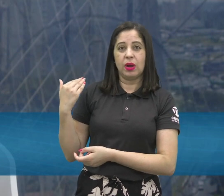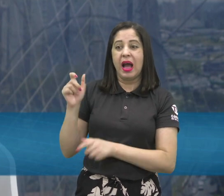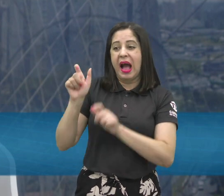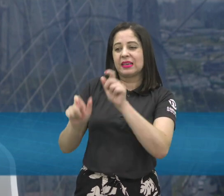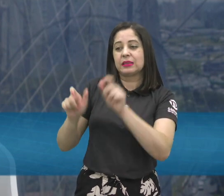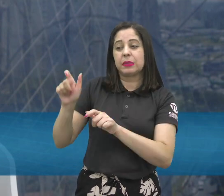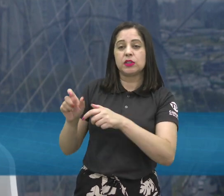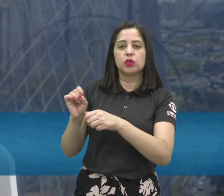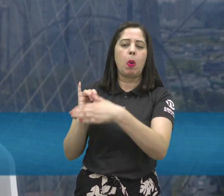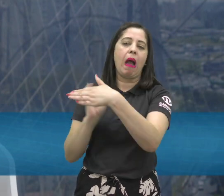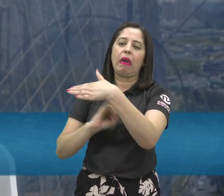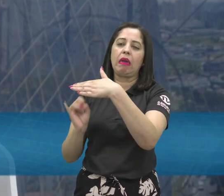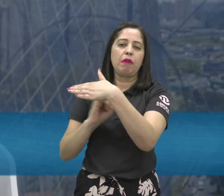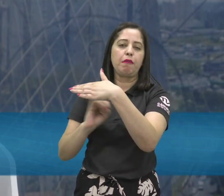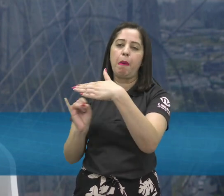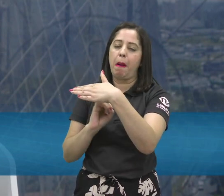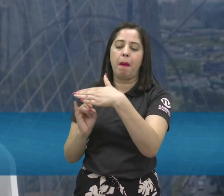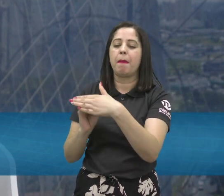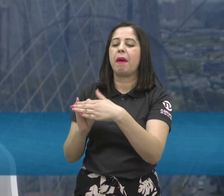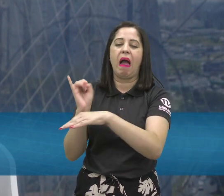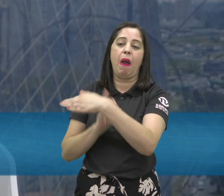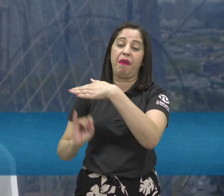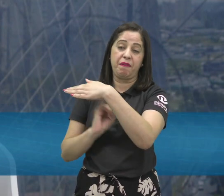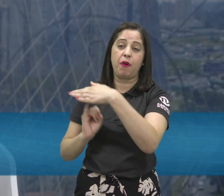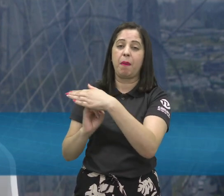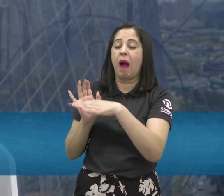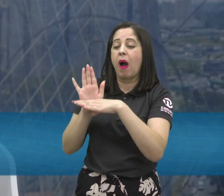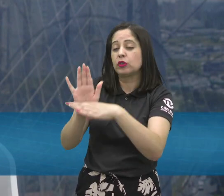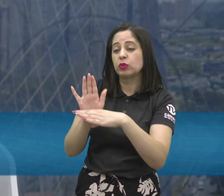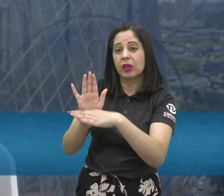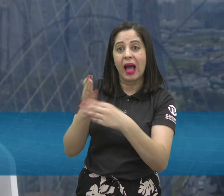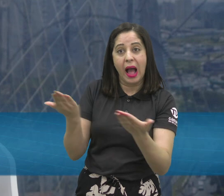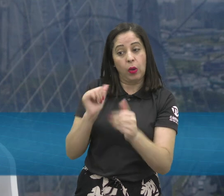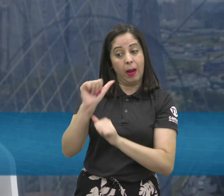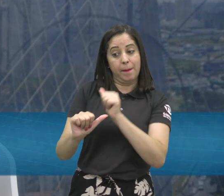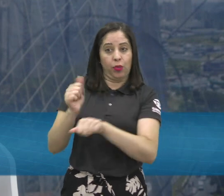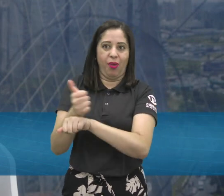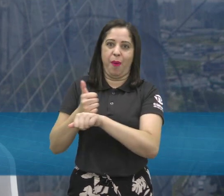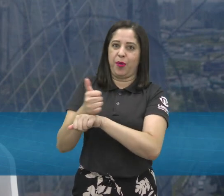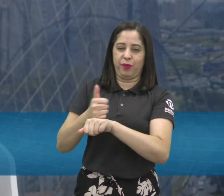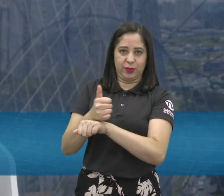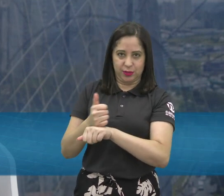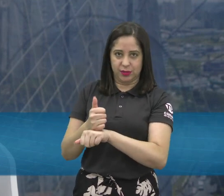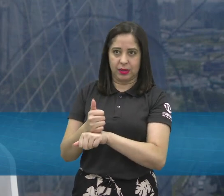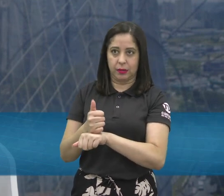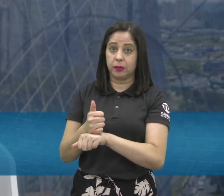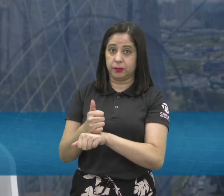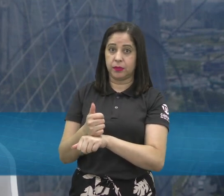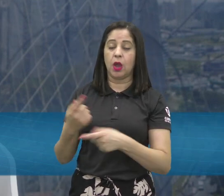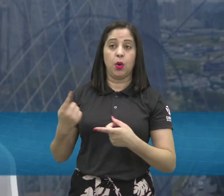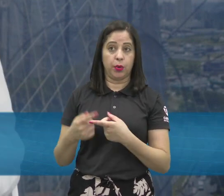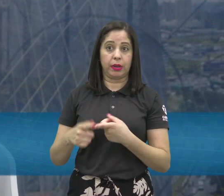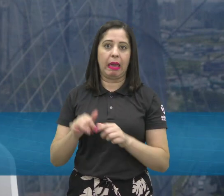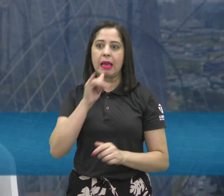através de uma justiça social, né? Então, assim, eu não vou ficar aqui sempre na ação da caridade, embora ela seja necessária, né, naquele